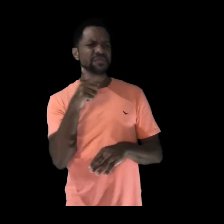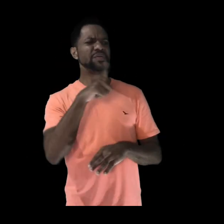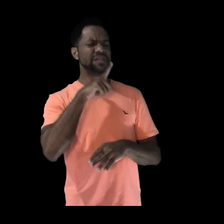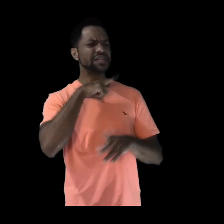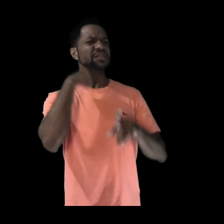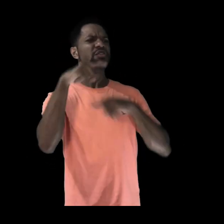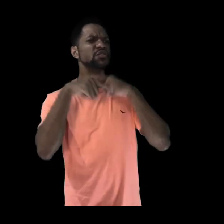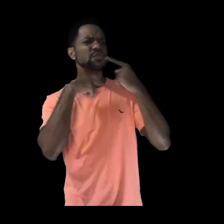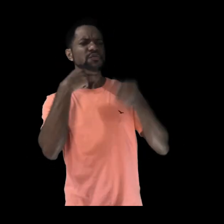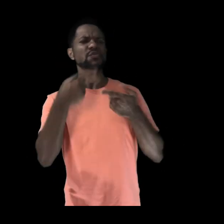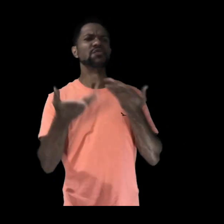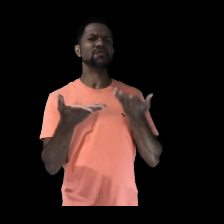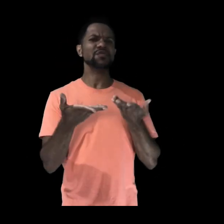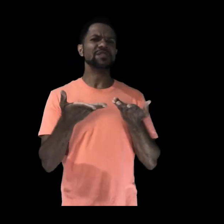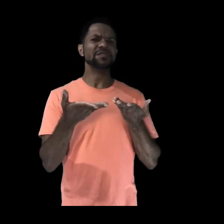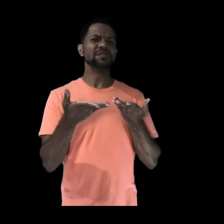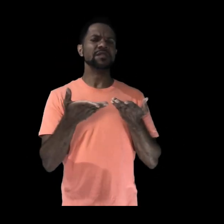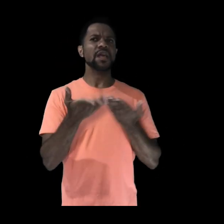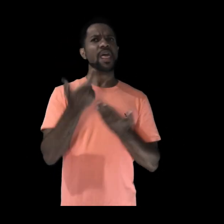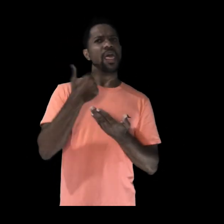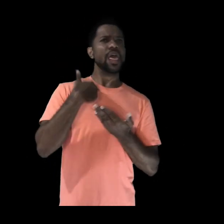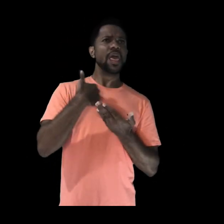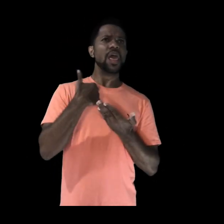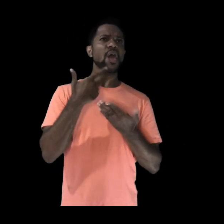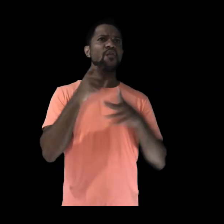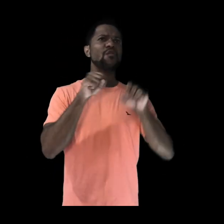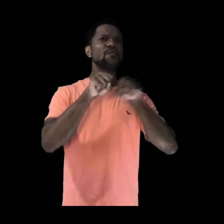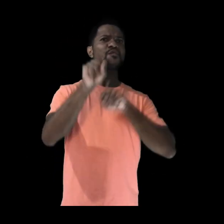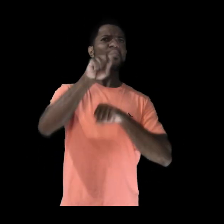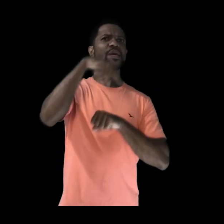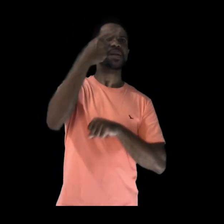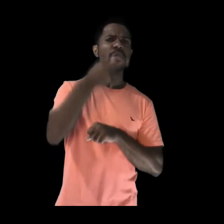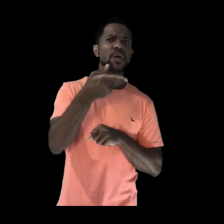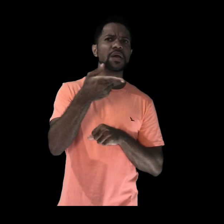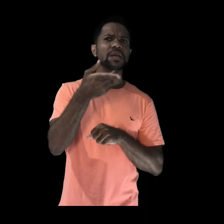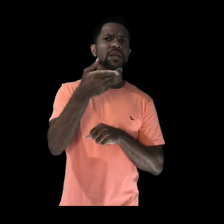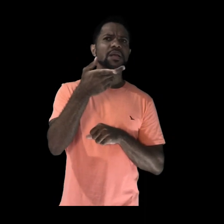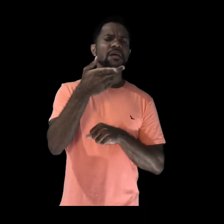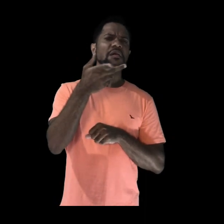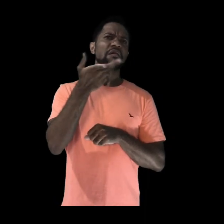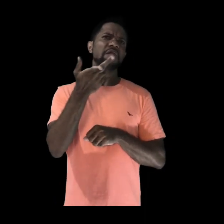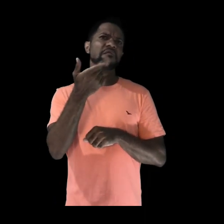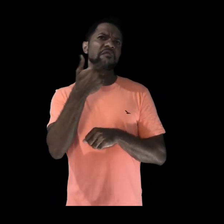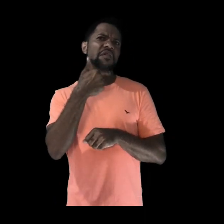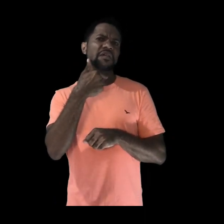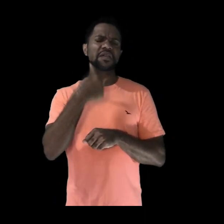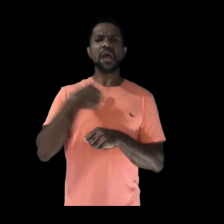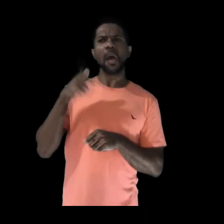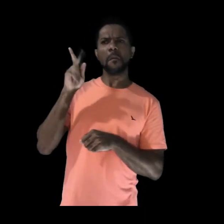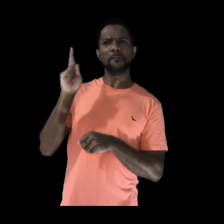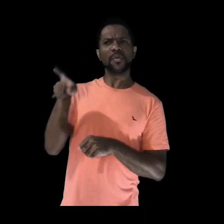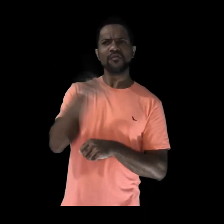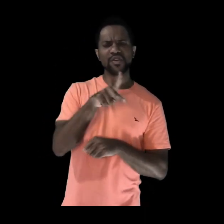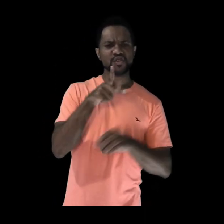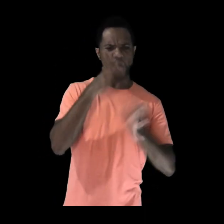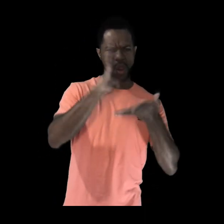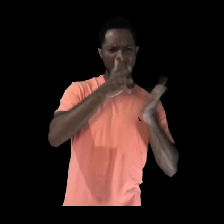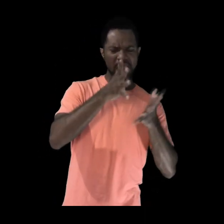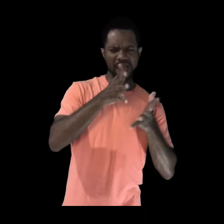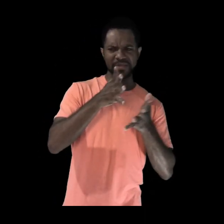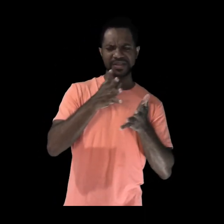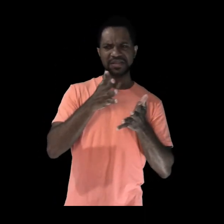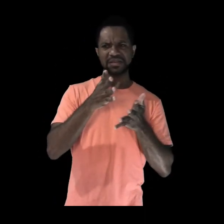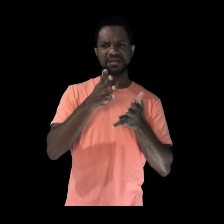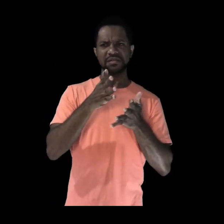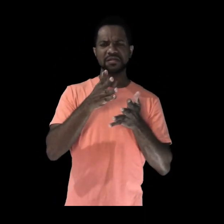às vezes a pessoa tem dúvida. Eu vou me formar depois, né? Vai ser professor de Libras ou vou me formar para intérpretes? Como